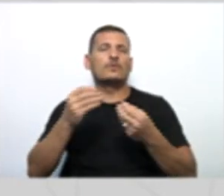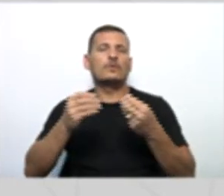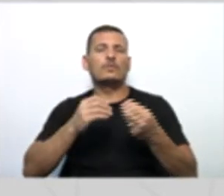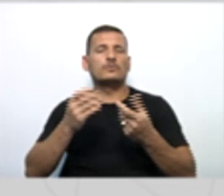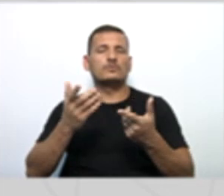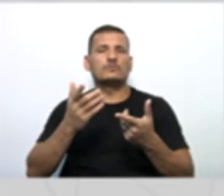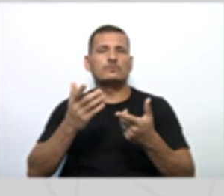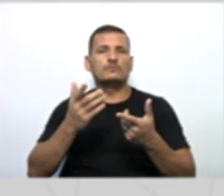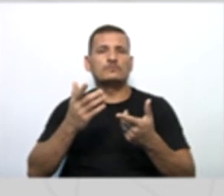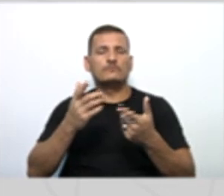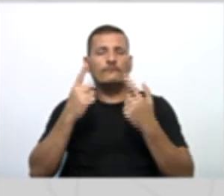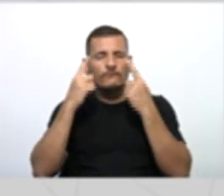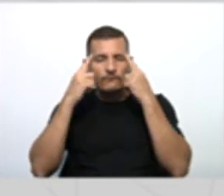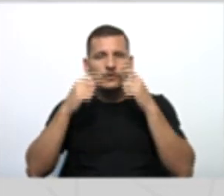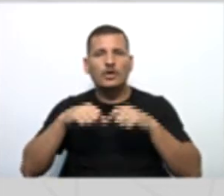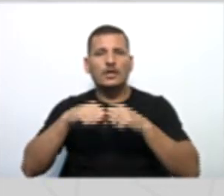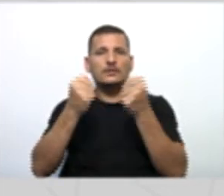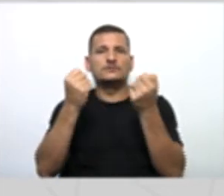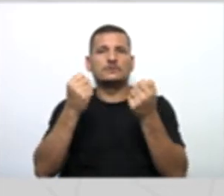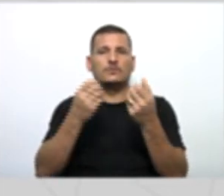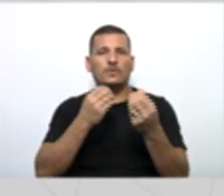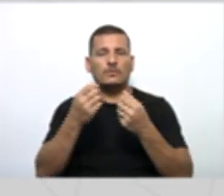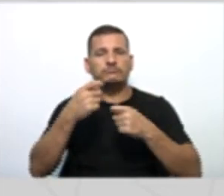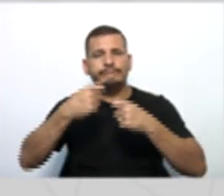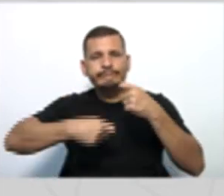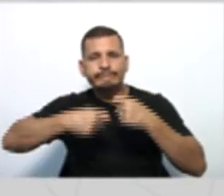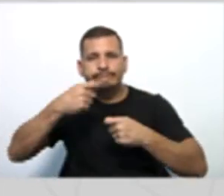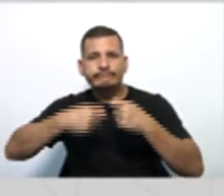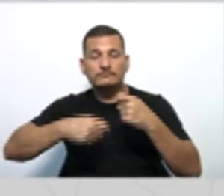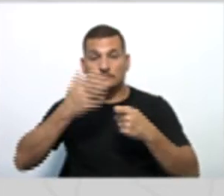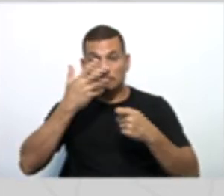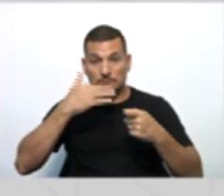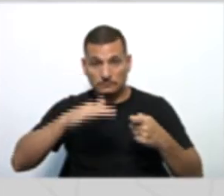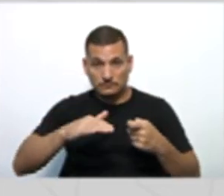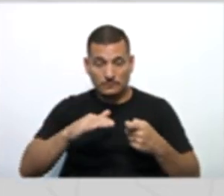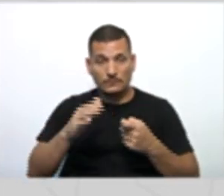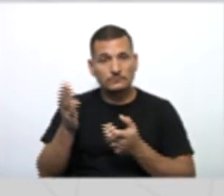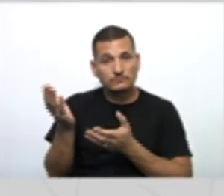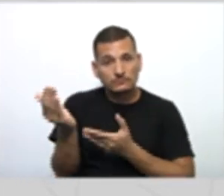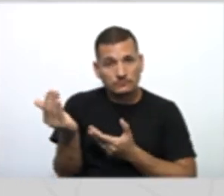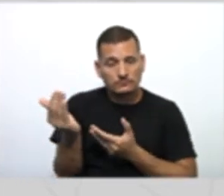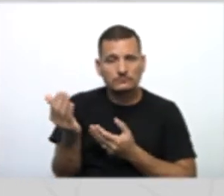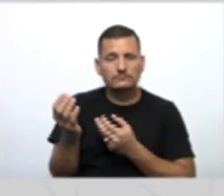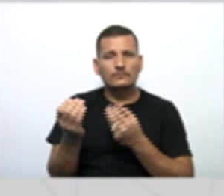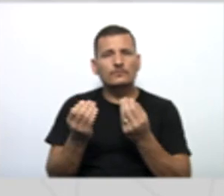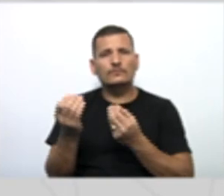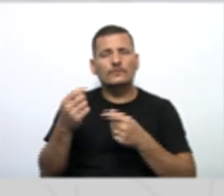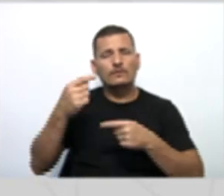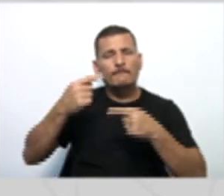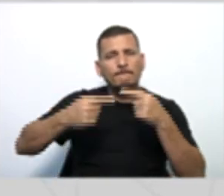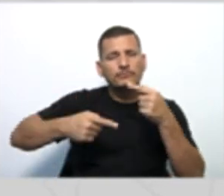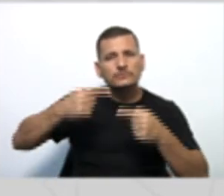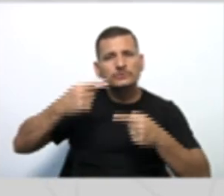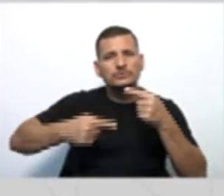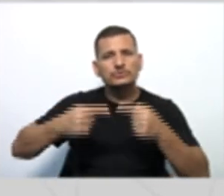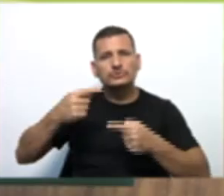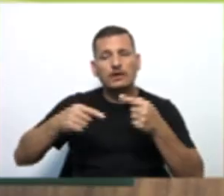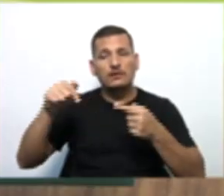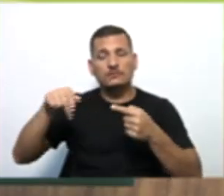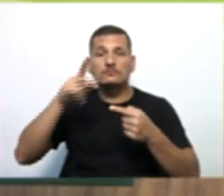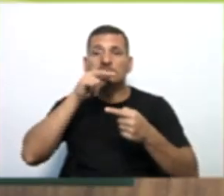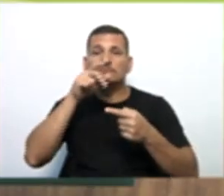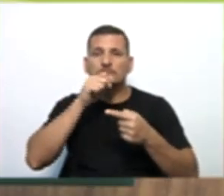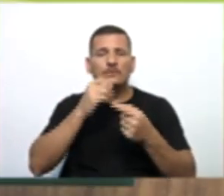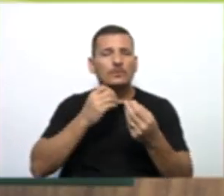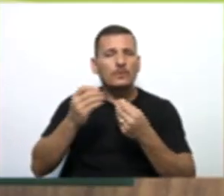para crianças e adolescentes. Políticas que objetivassem enfrentar a violência sexual contra crianças e adolescentes no município de Porto